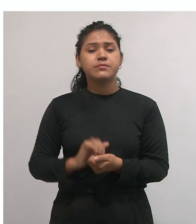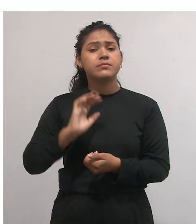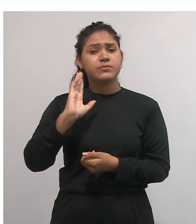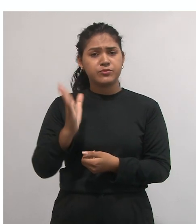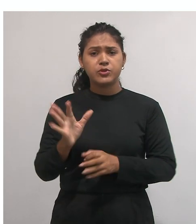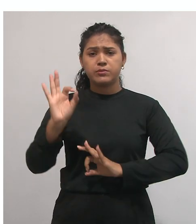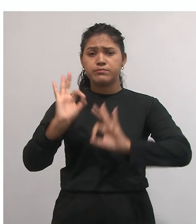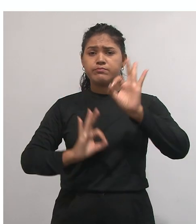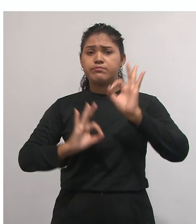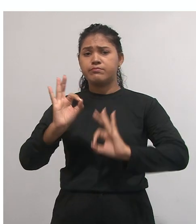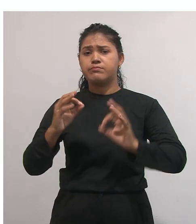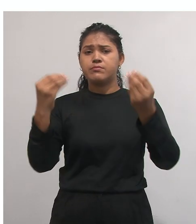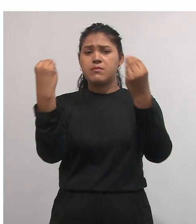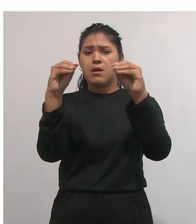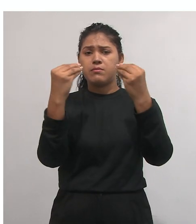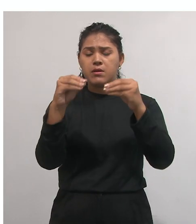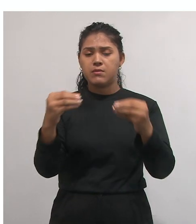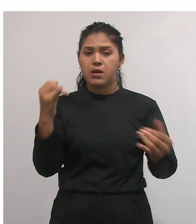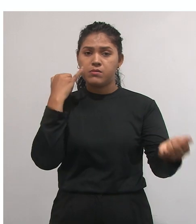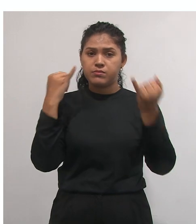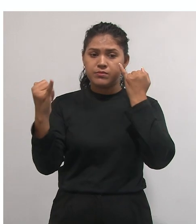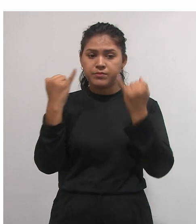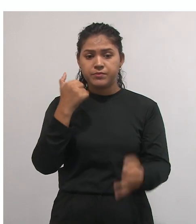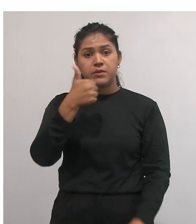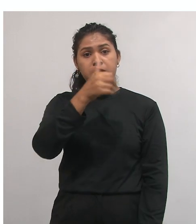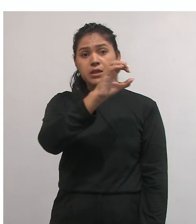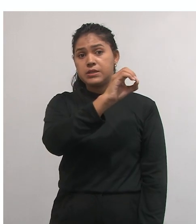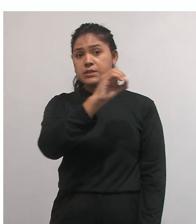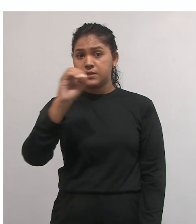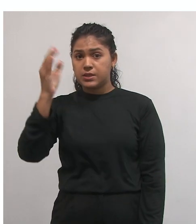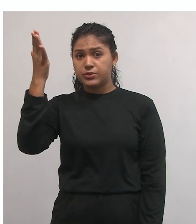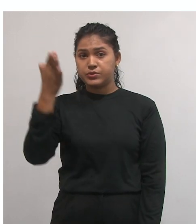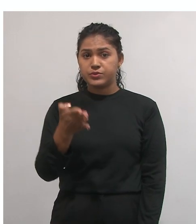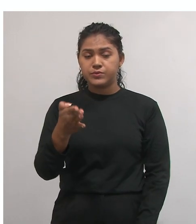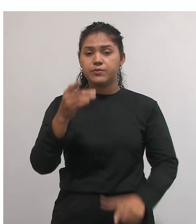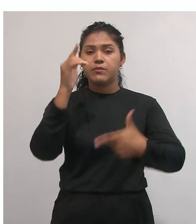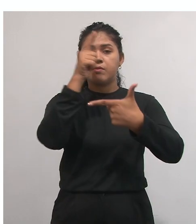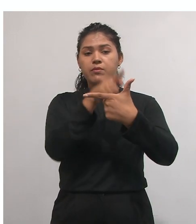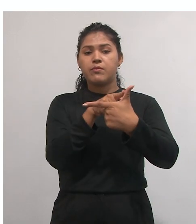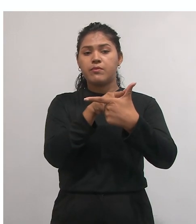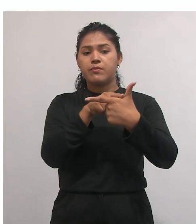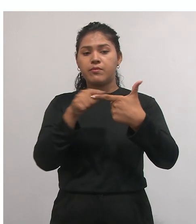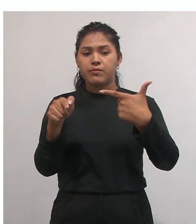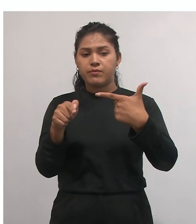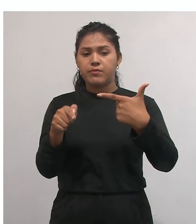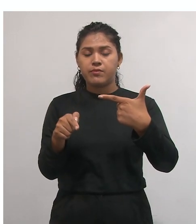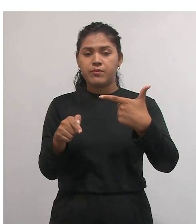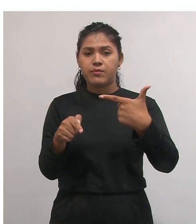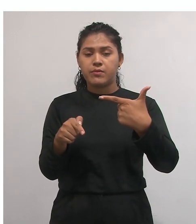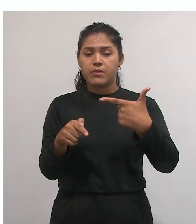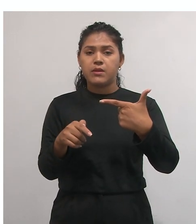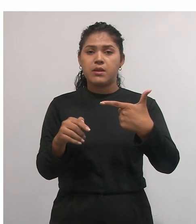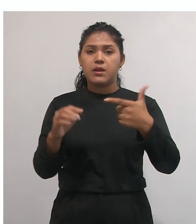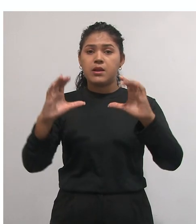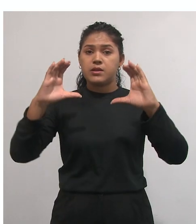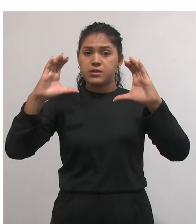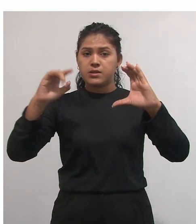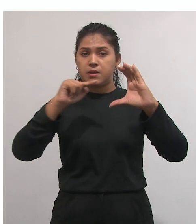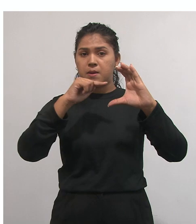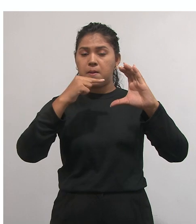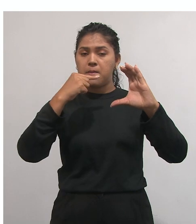foi montada essa equação algébrica? Então, 100 dividido, aí abre parênteses, 100 menos soma